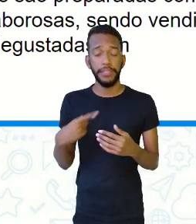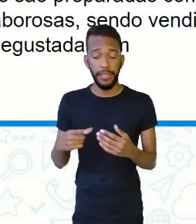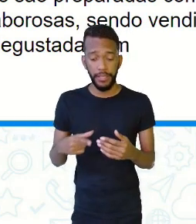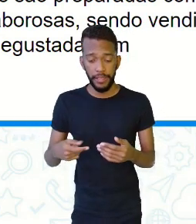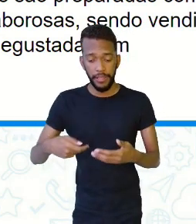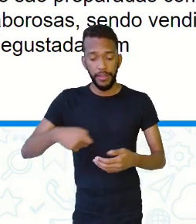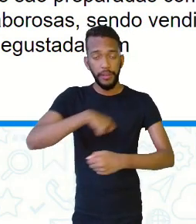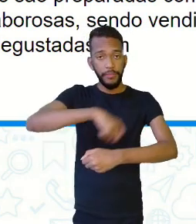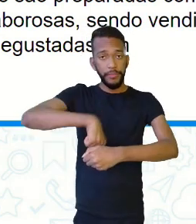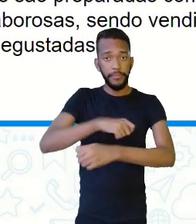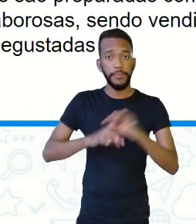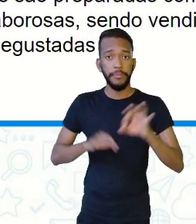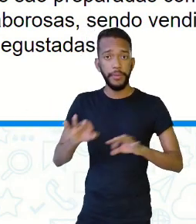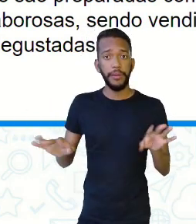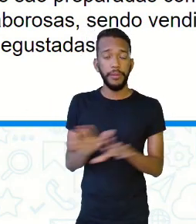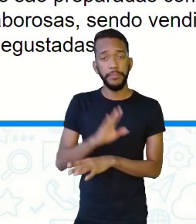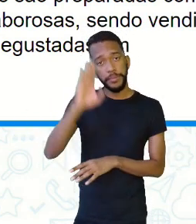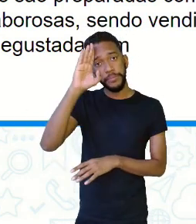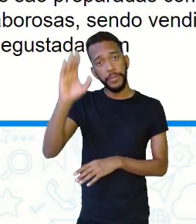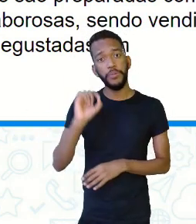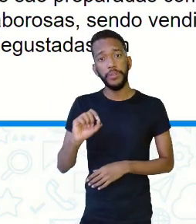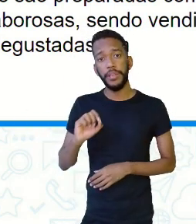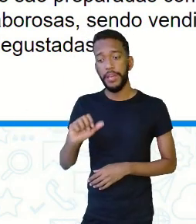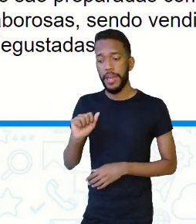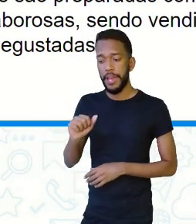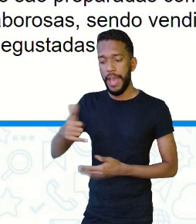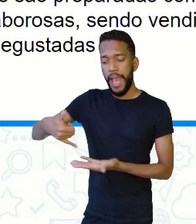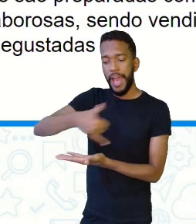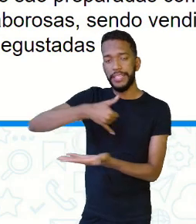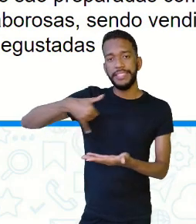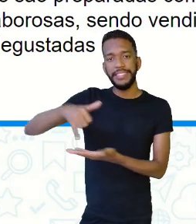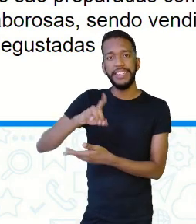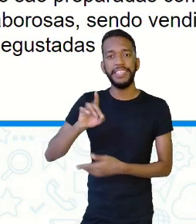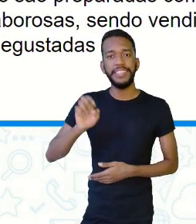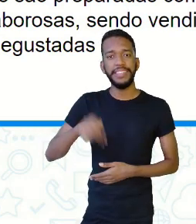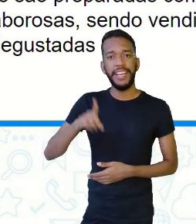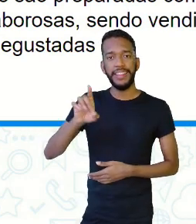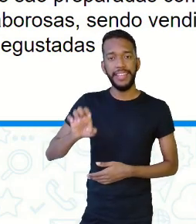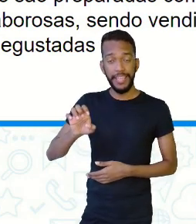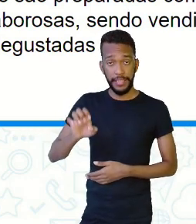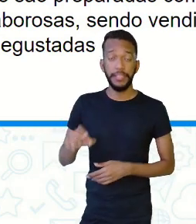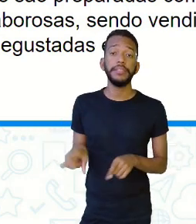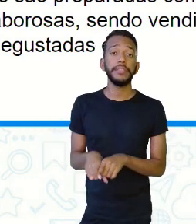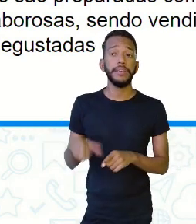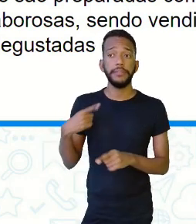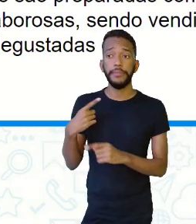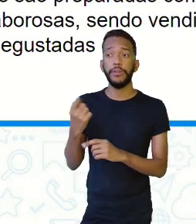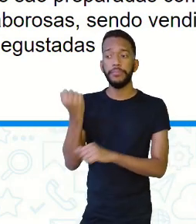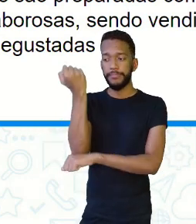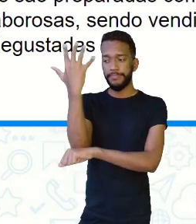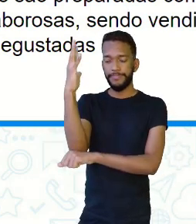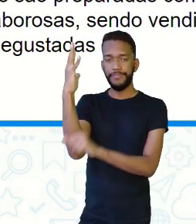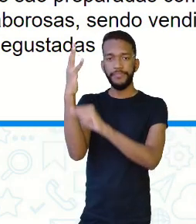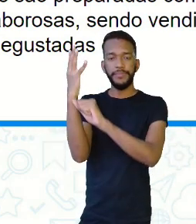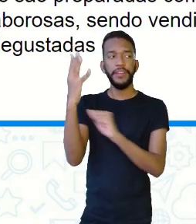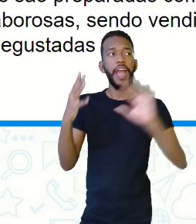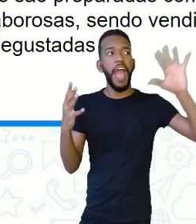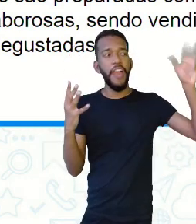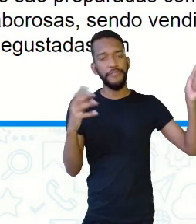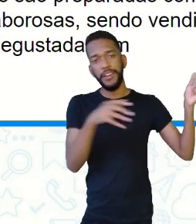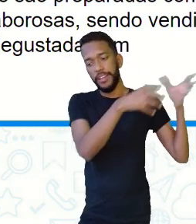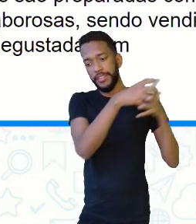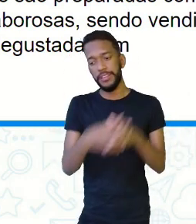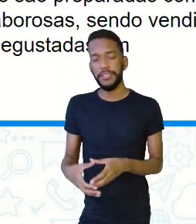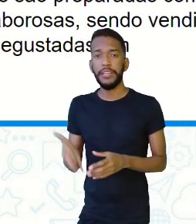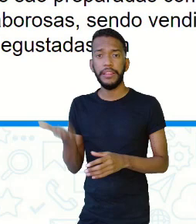um principal ingrediente, que é o azeite de dendê. Que é extraído de uma palmeira africana trazida ao